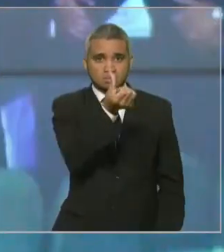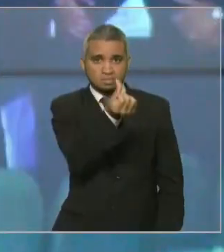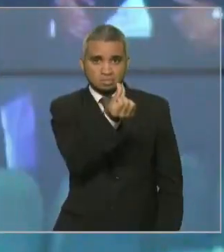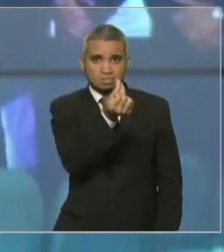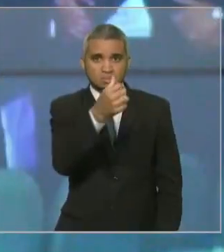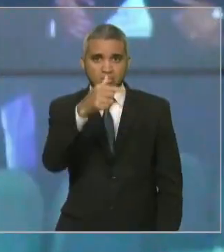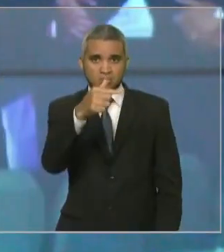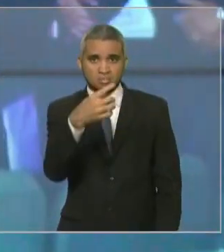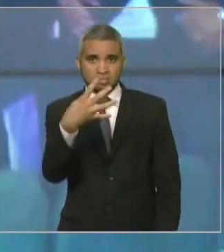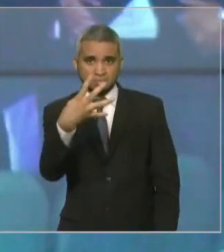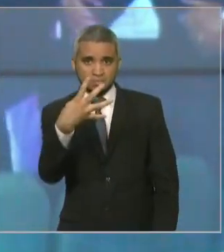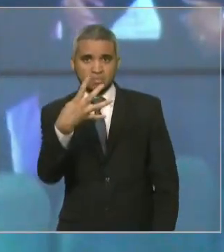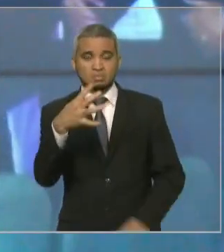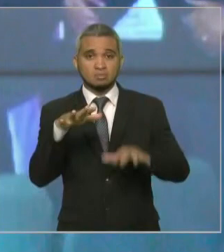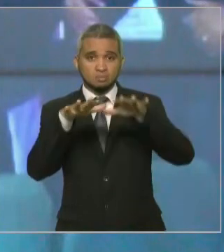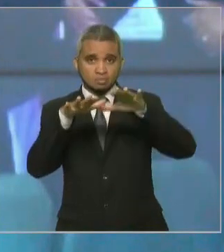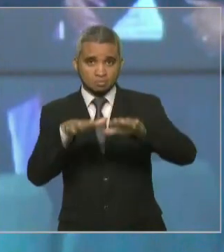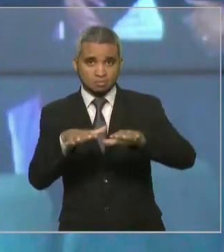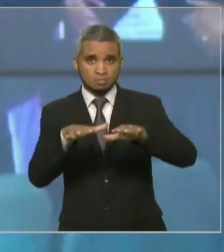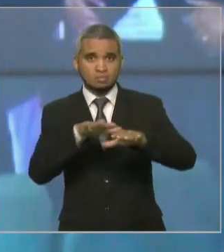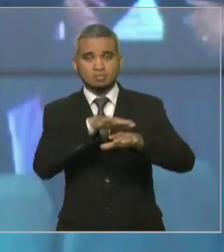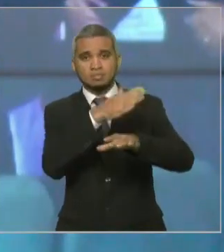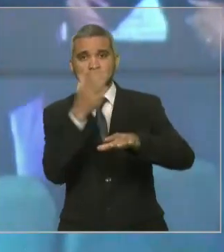1974, onde permaneceu até